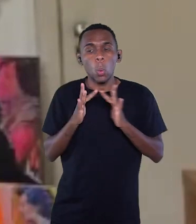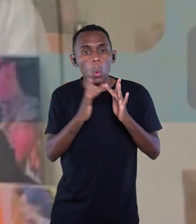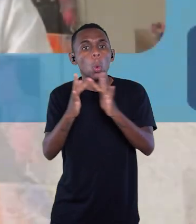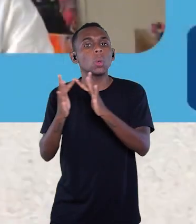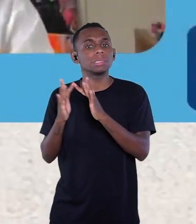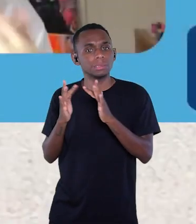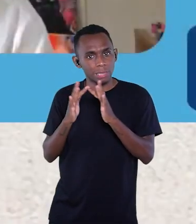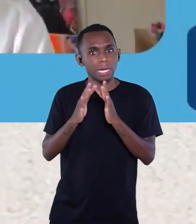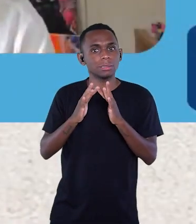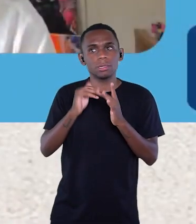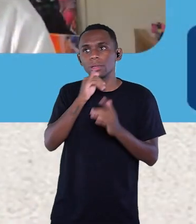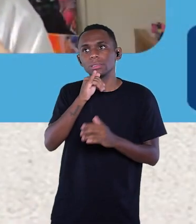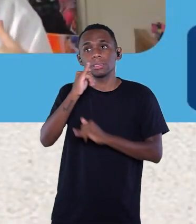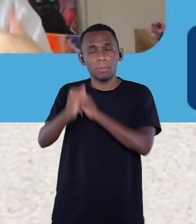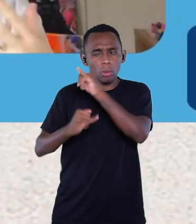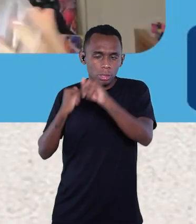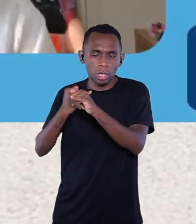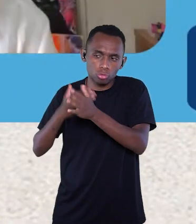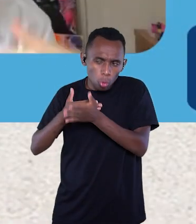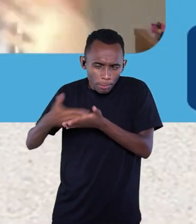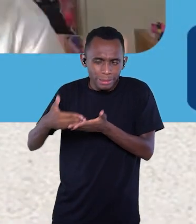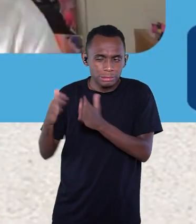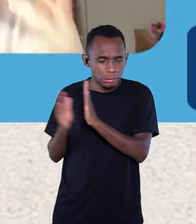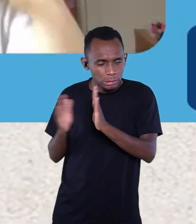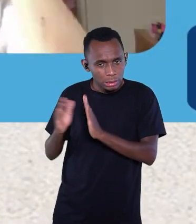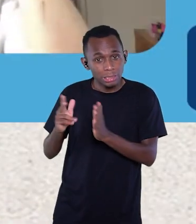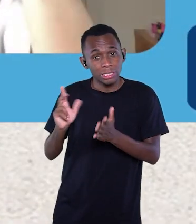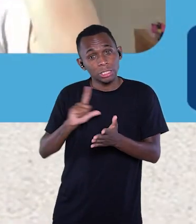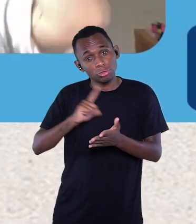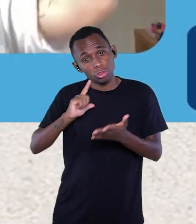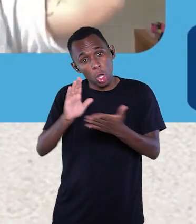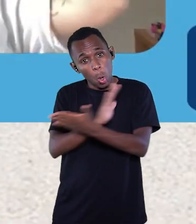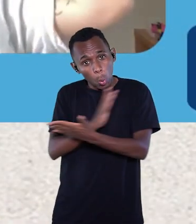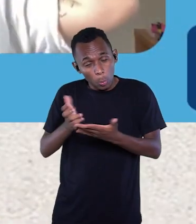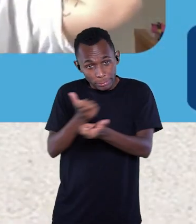conectar, a internet estava iniciando, então tinha algumas coisas